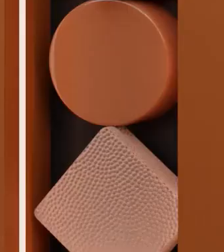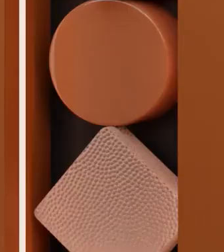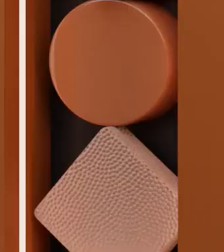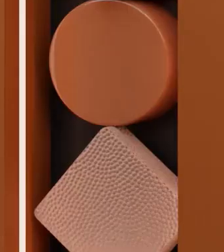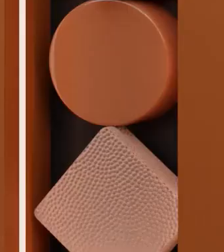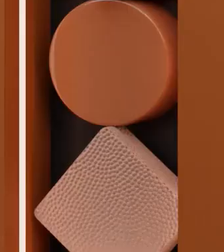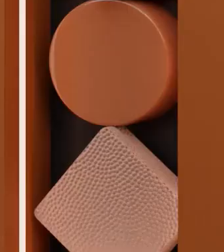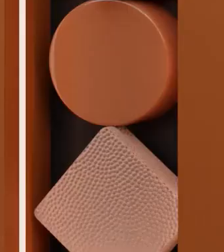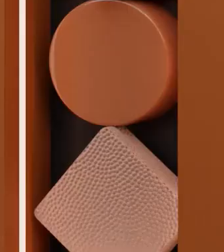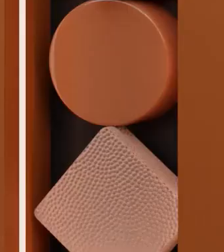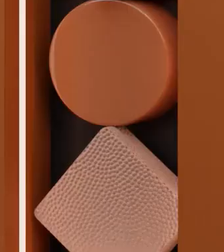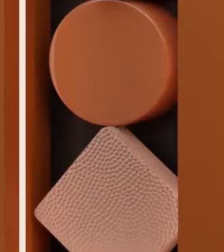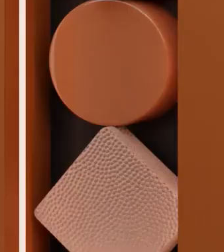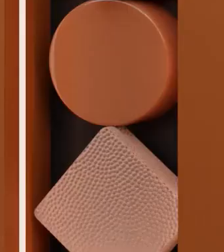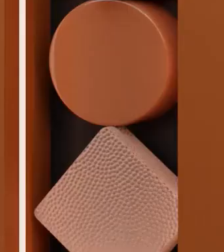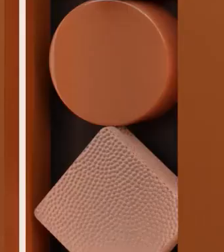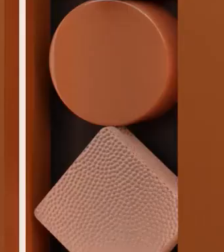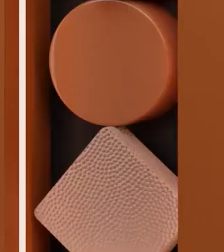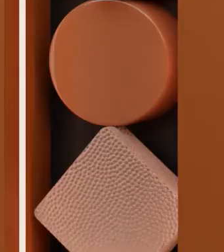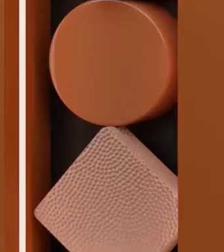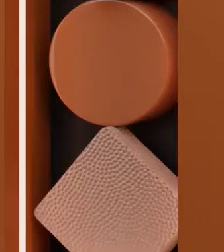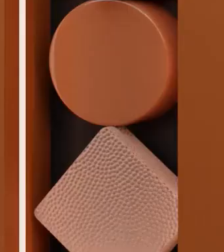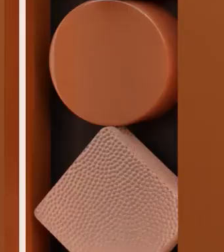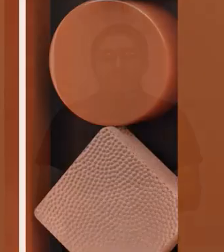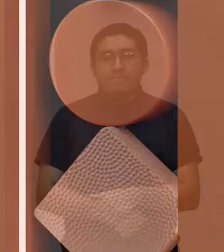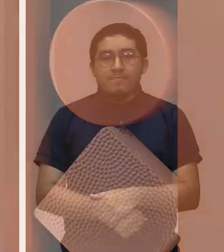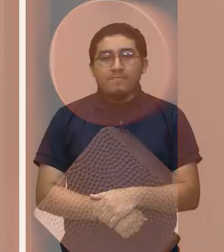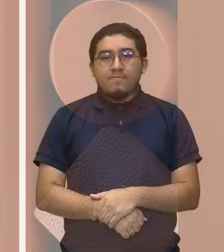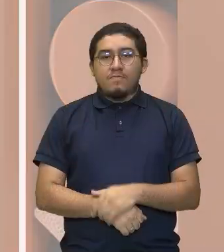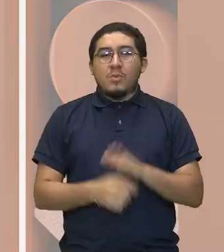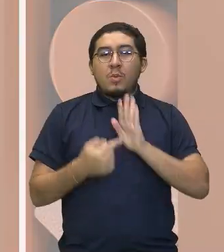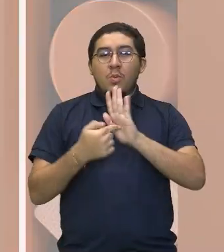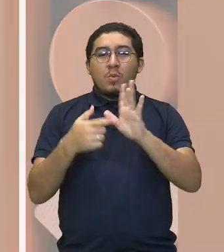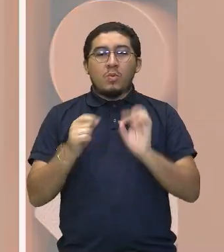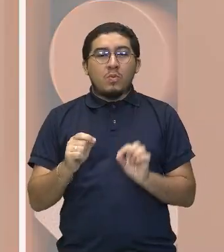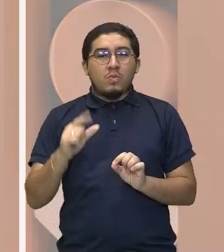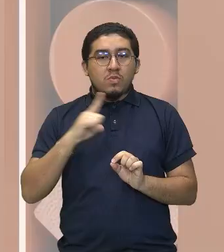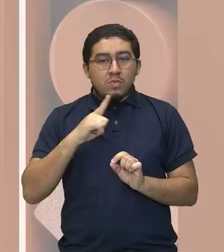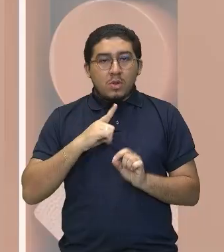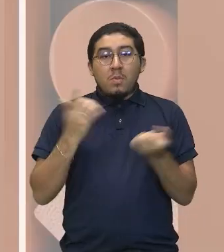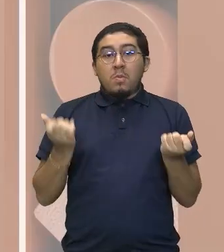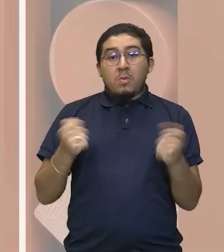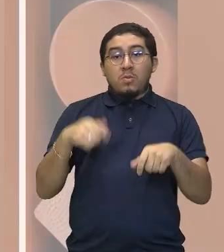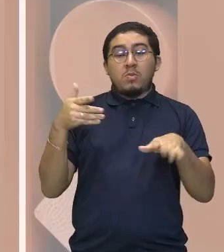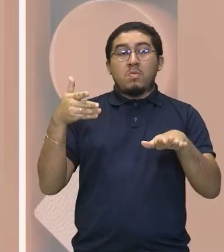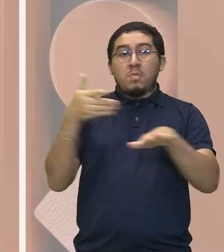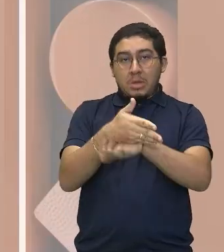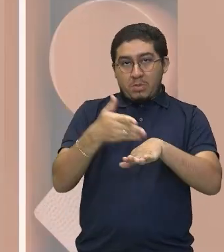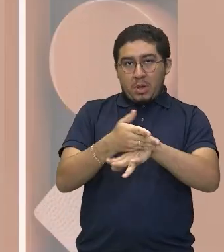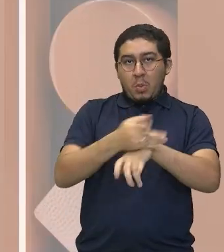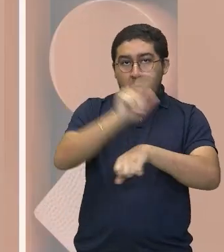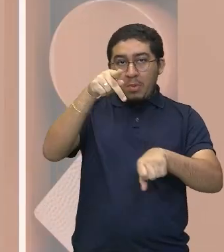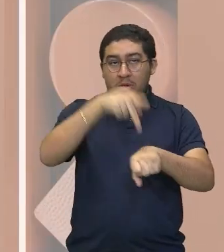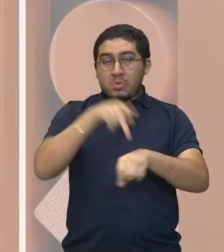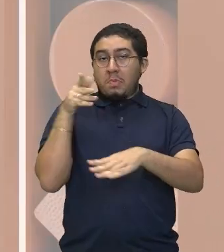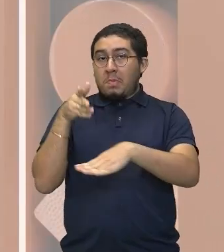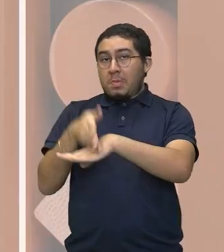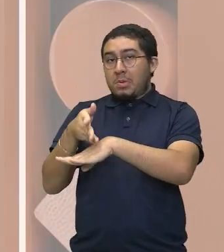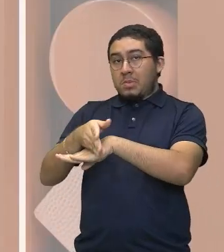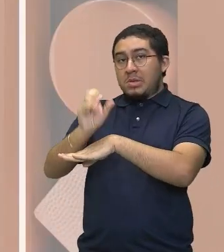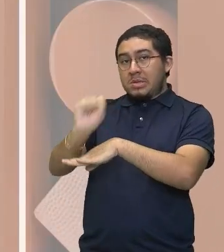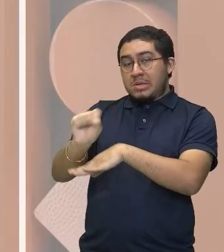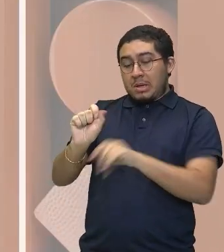John Keynes, ele prevê que o Estado ele passe a intervir, sim, para evitar